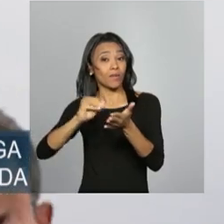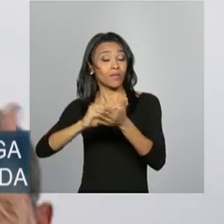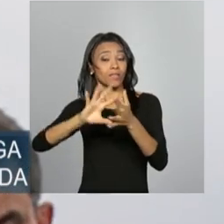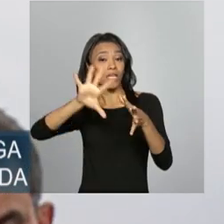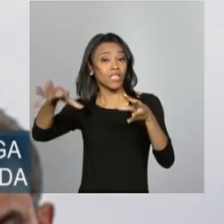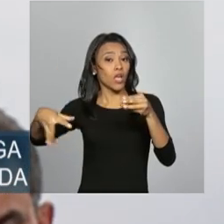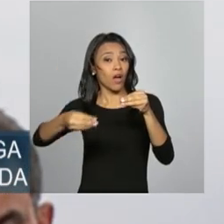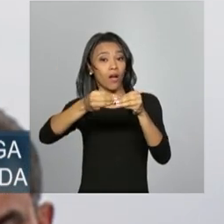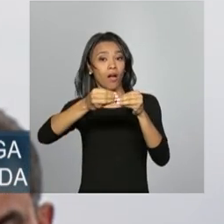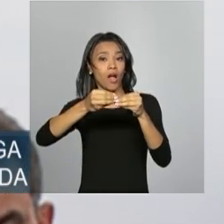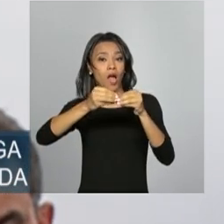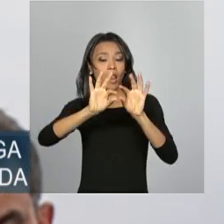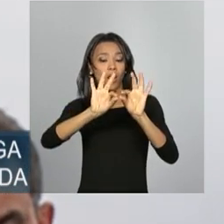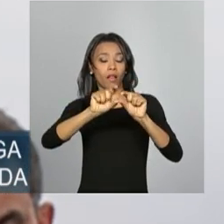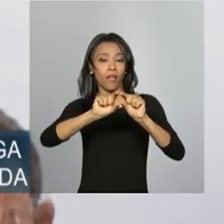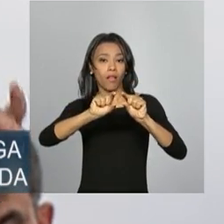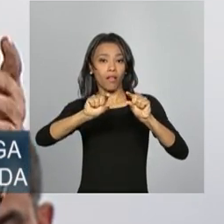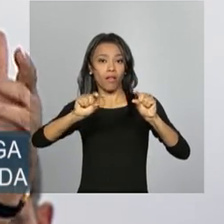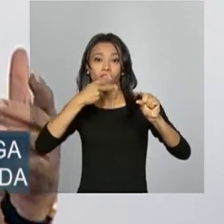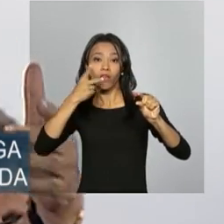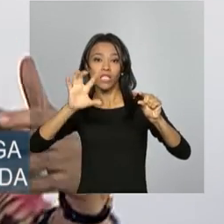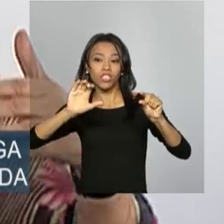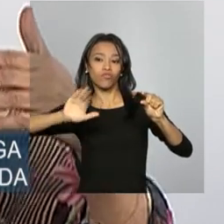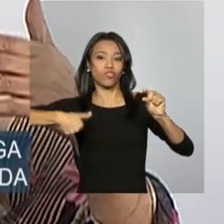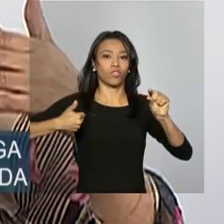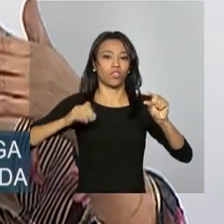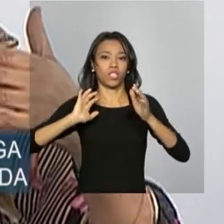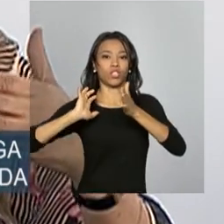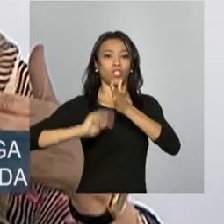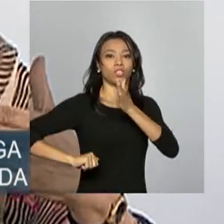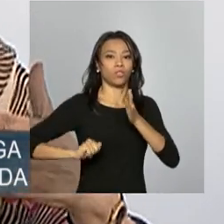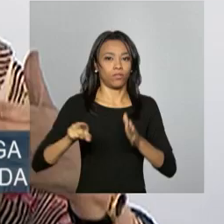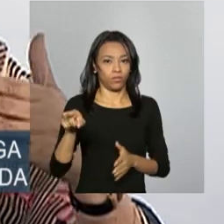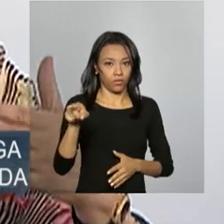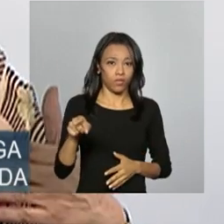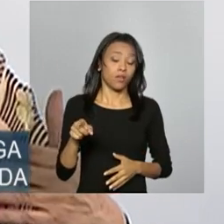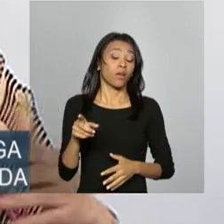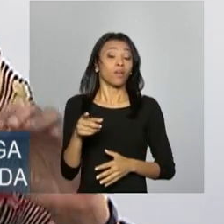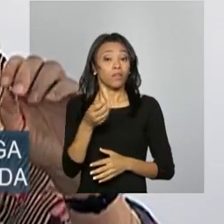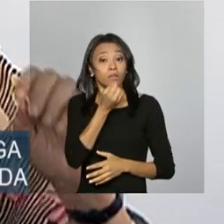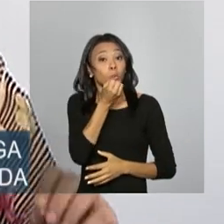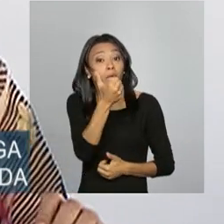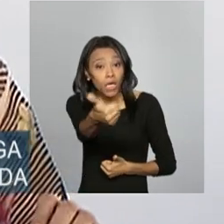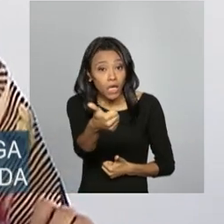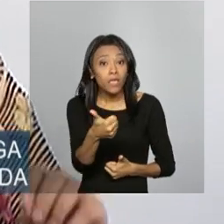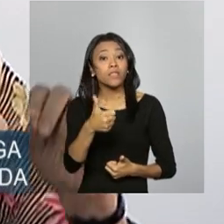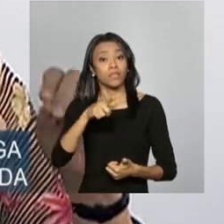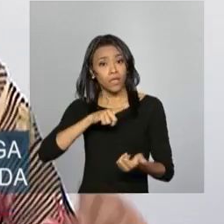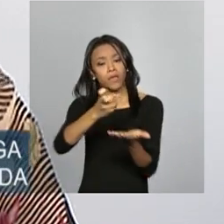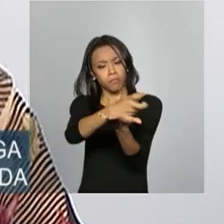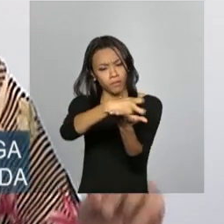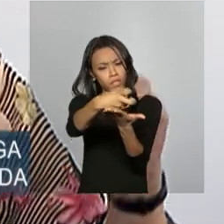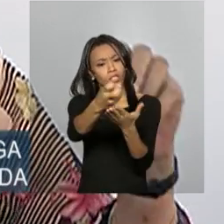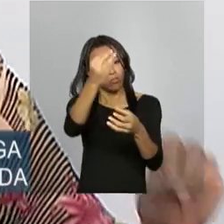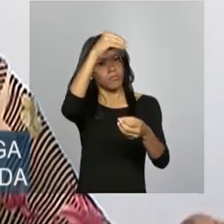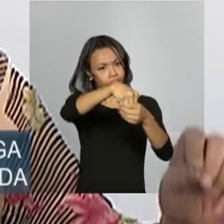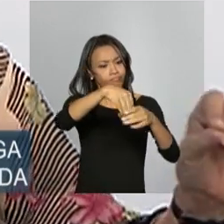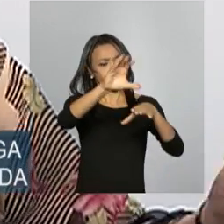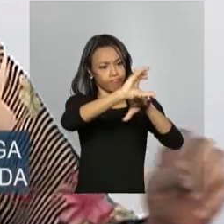frase. Qual é o resto da frase? É permitido o impeachment quando há crime